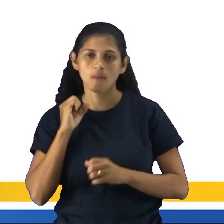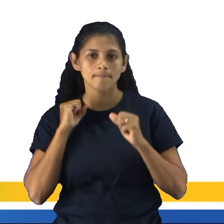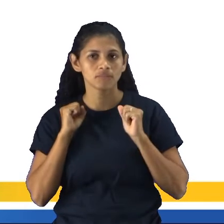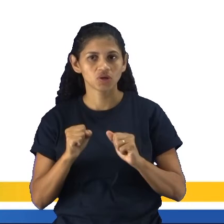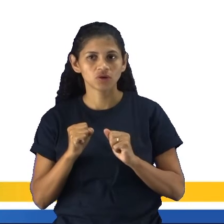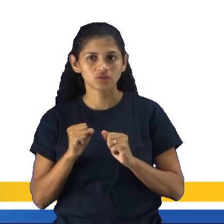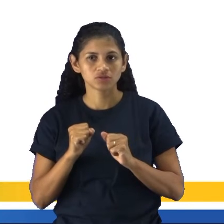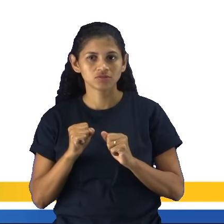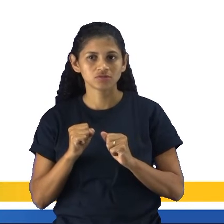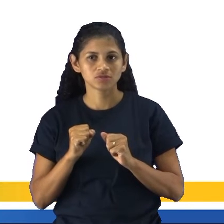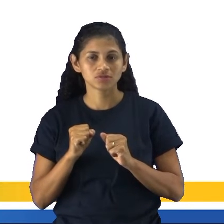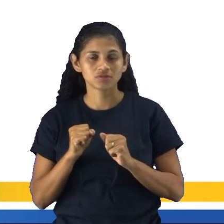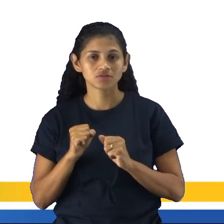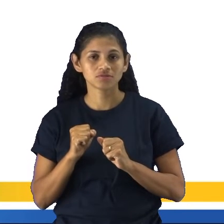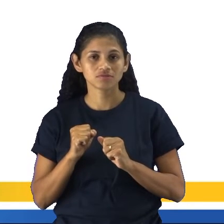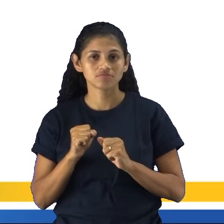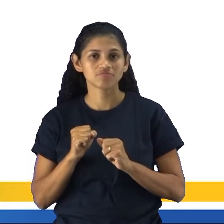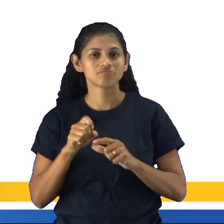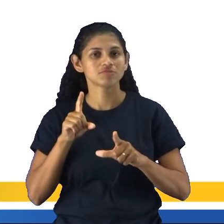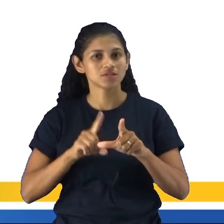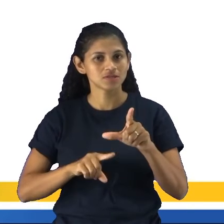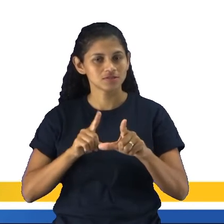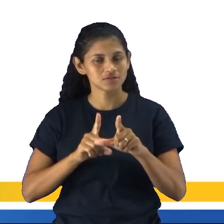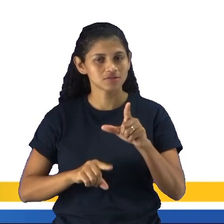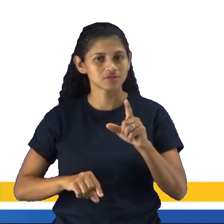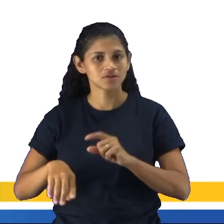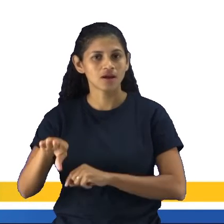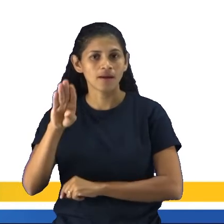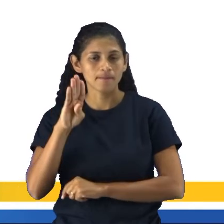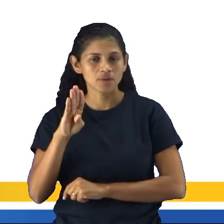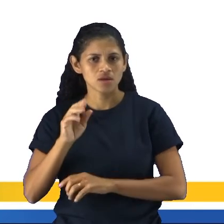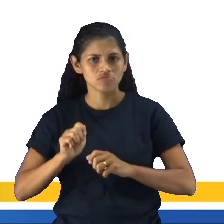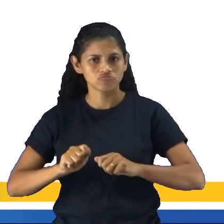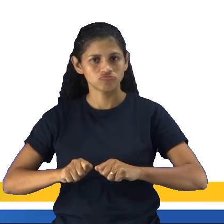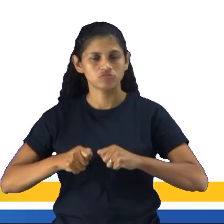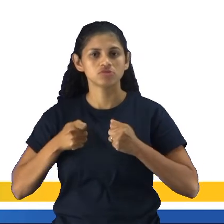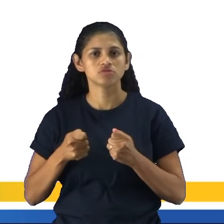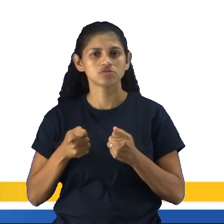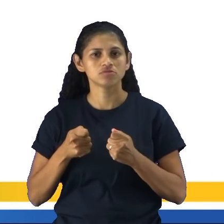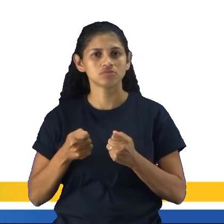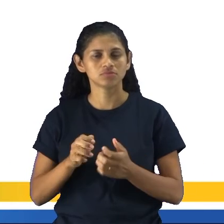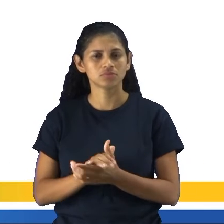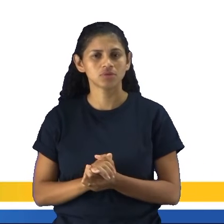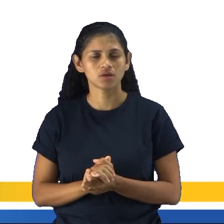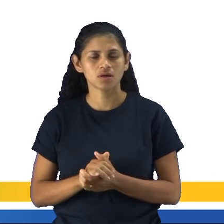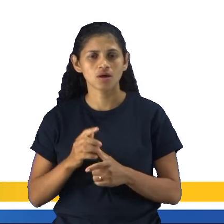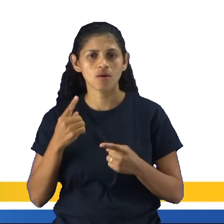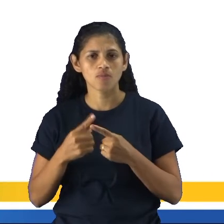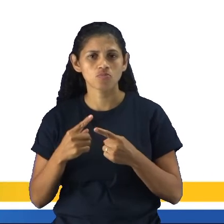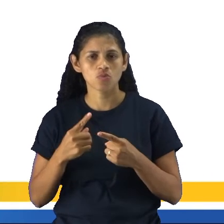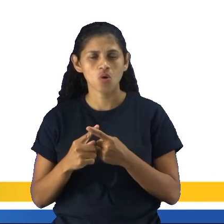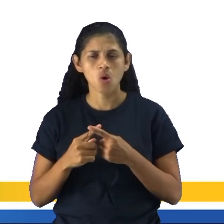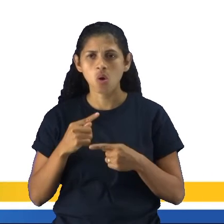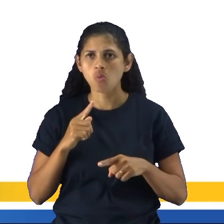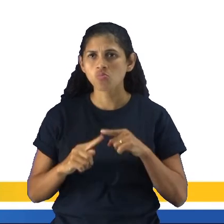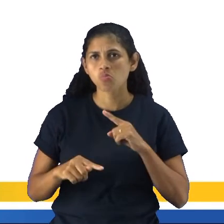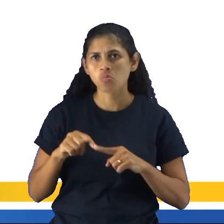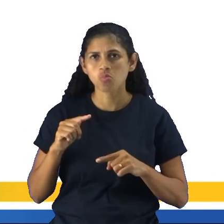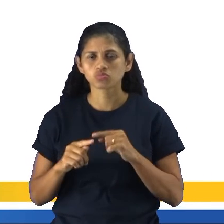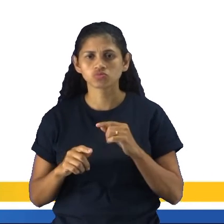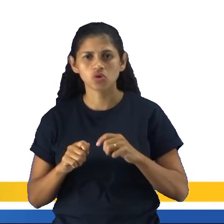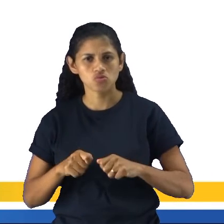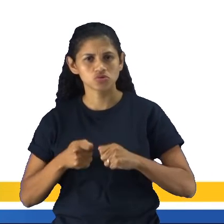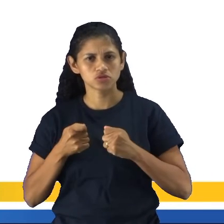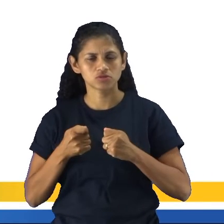alternativa, né? A alternativa B, a resistência. Então, o material resistente é mais difícil de ser quebrado